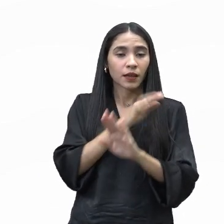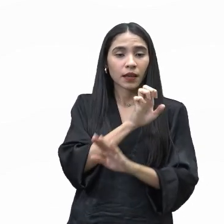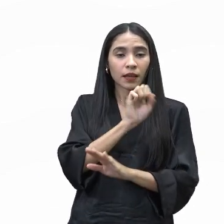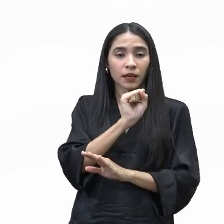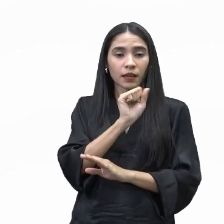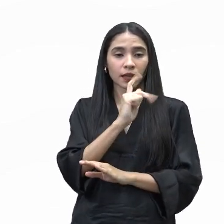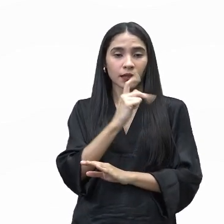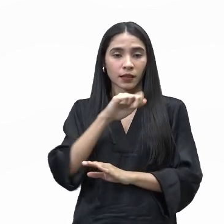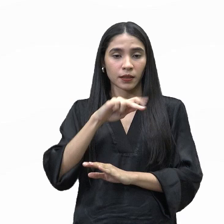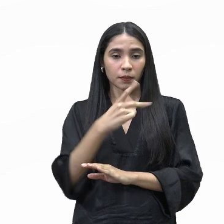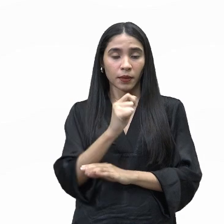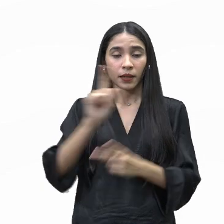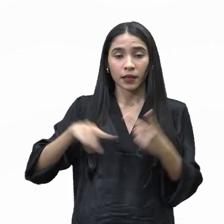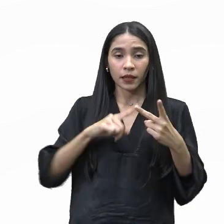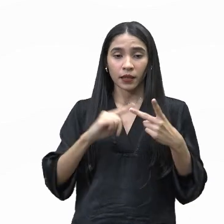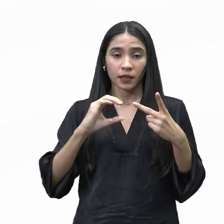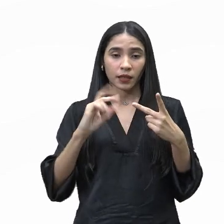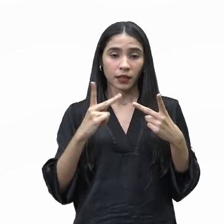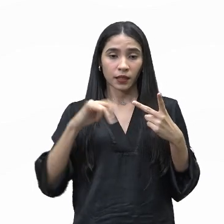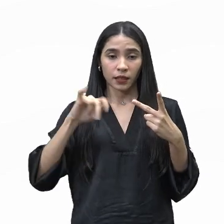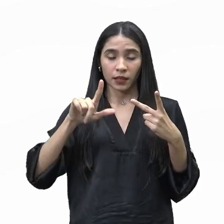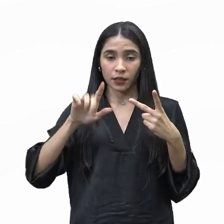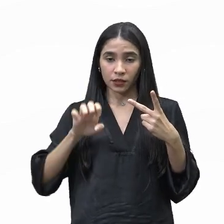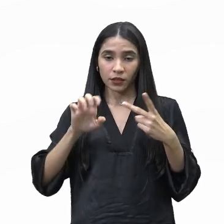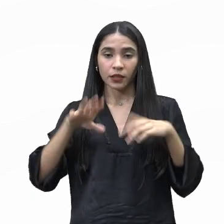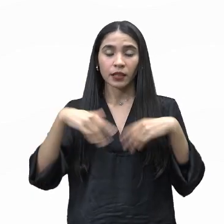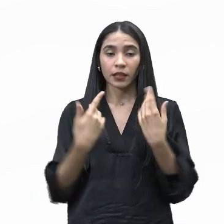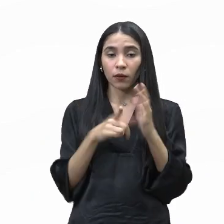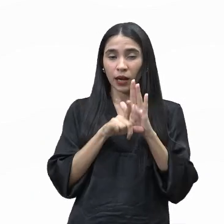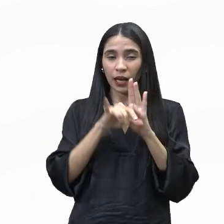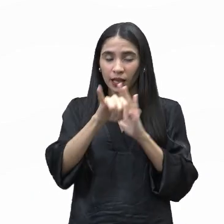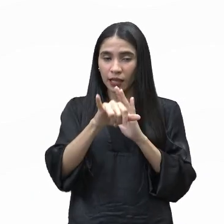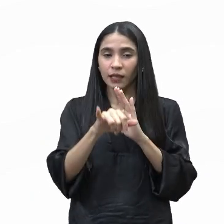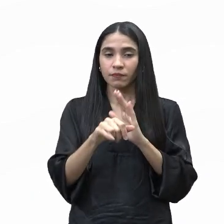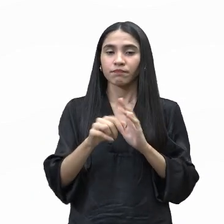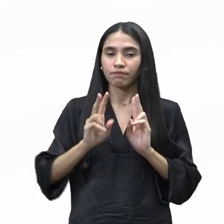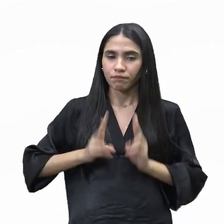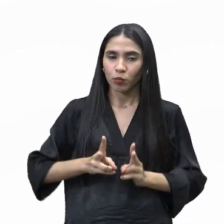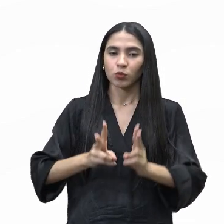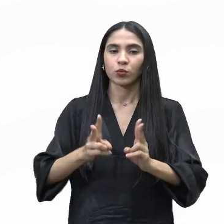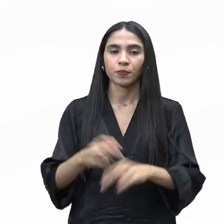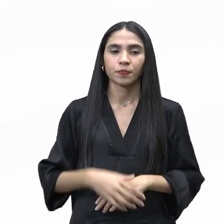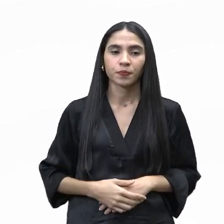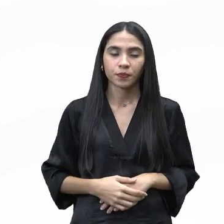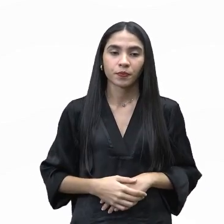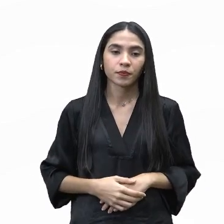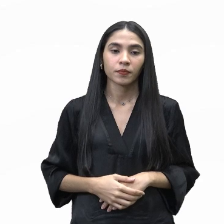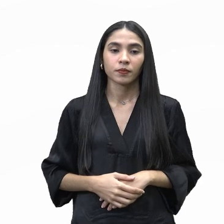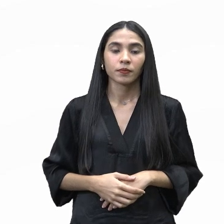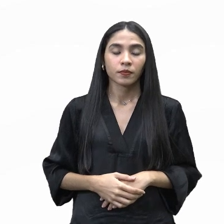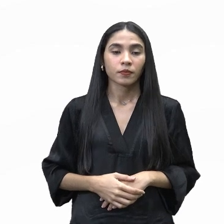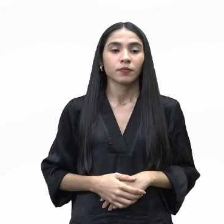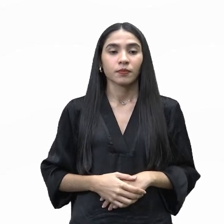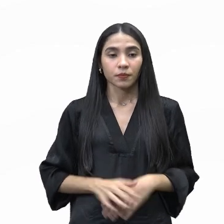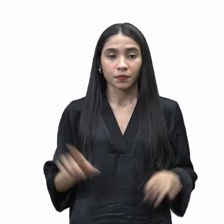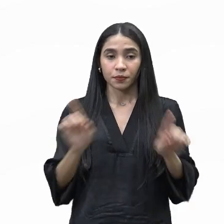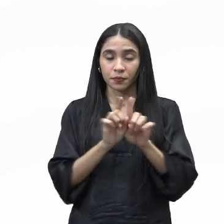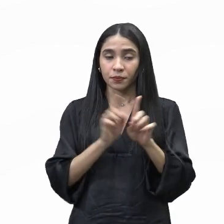do Chile, certo? Então, a Lei Maria da Penha está em vigor, não é isso? Muito bem, mas vamos trazer